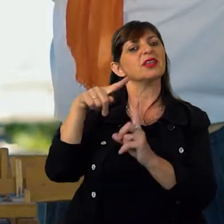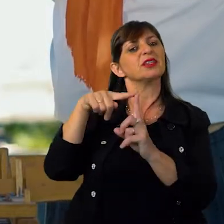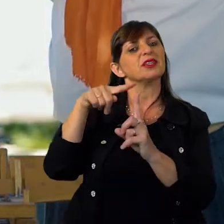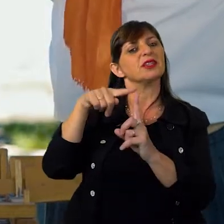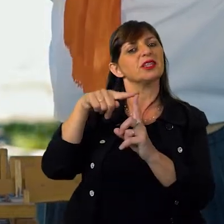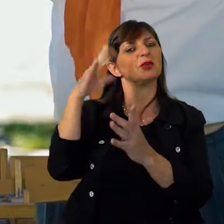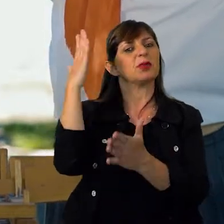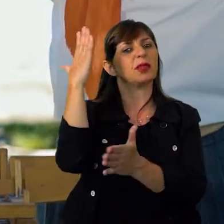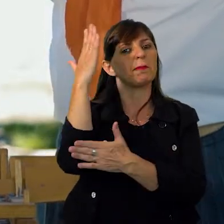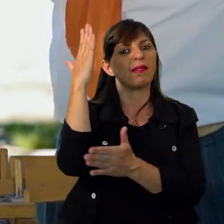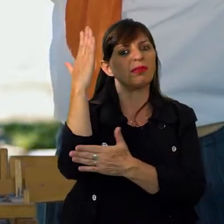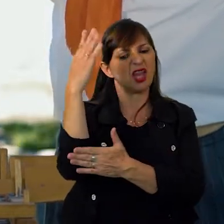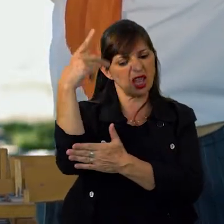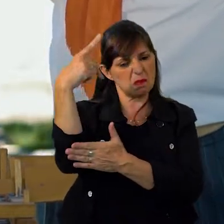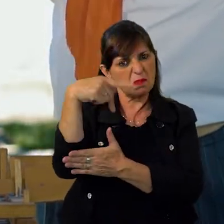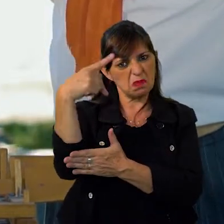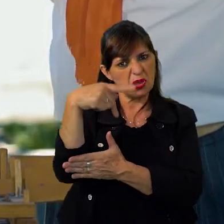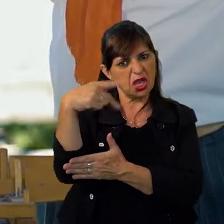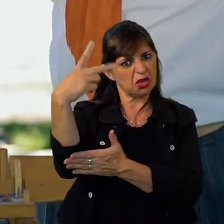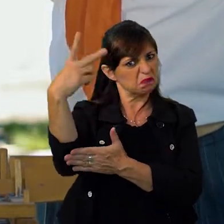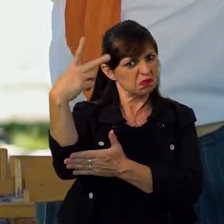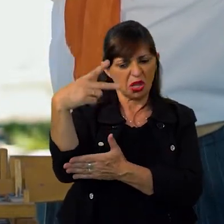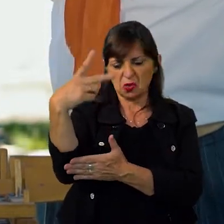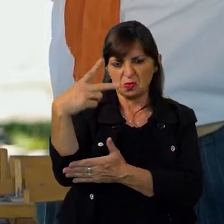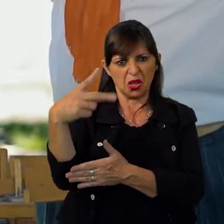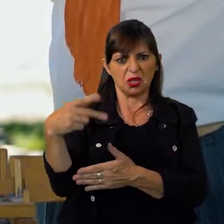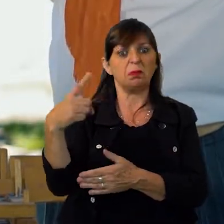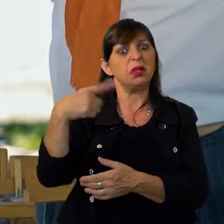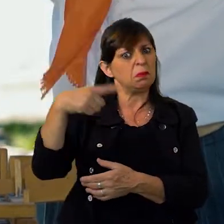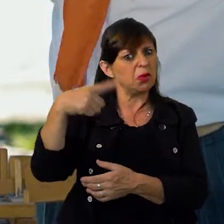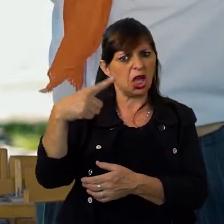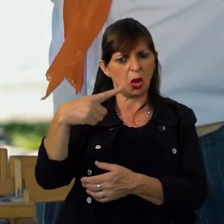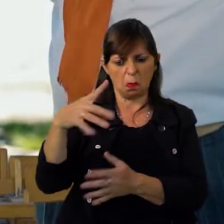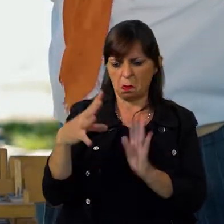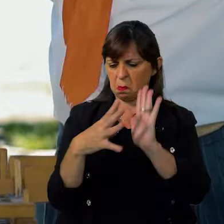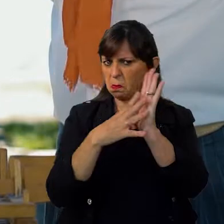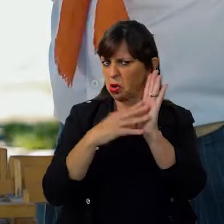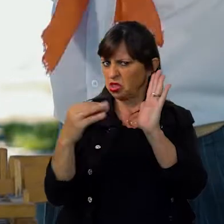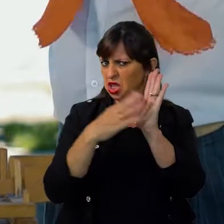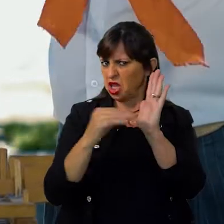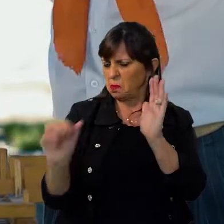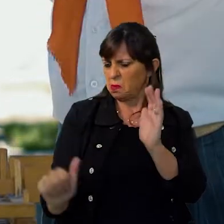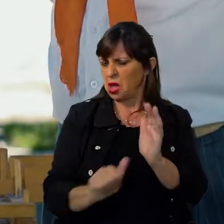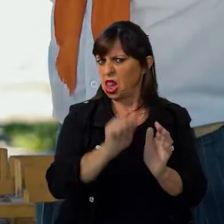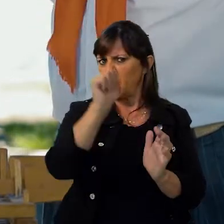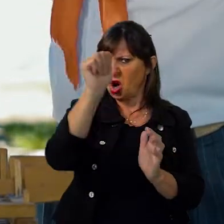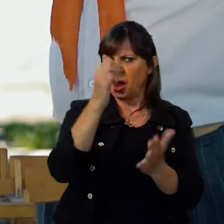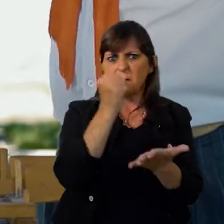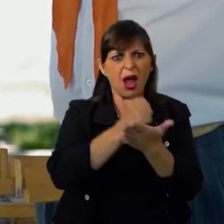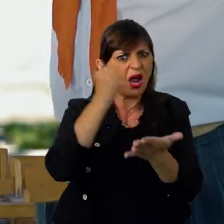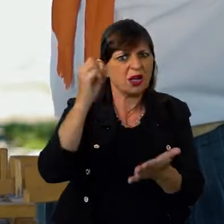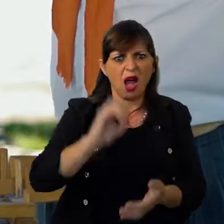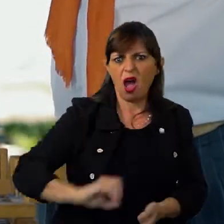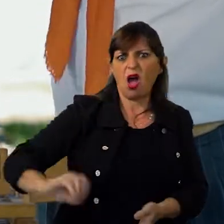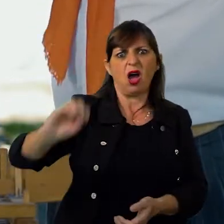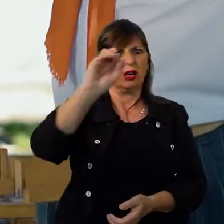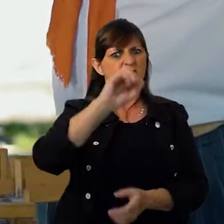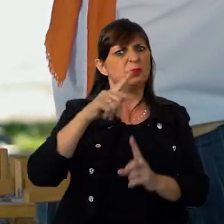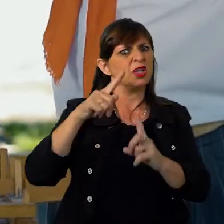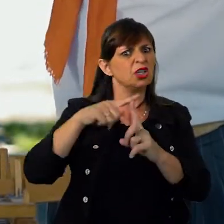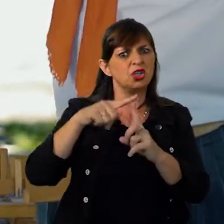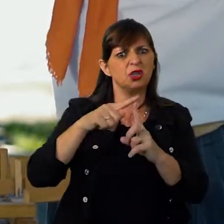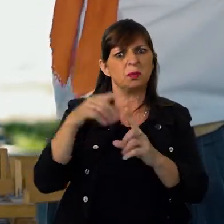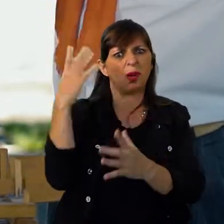primeira madeira de segunda e terceira não ia para exportação eu tinha Nossa por exemplo não não era aproveitado